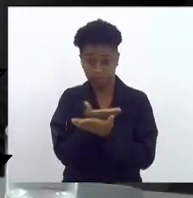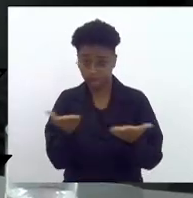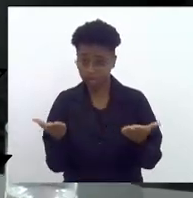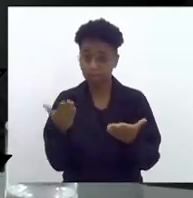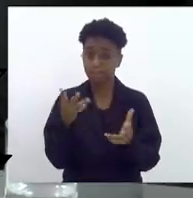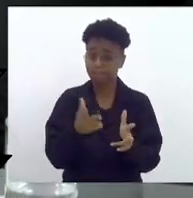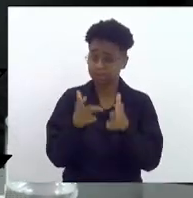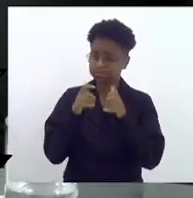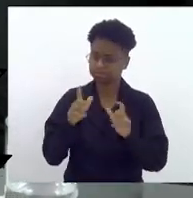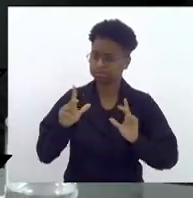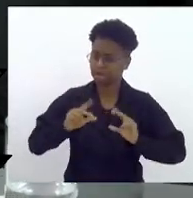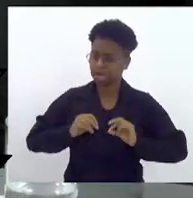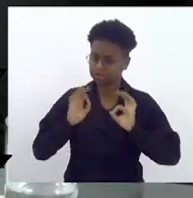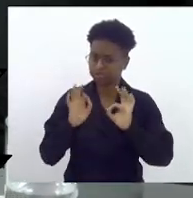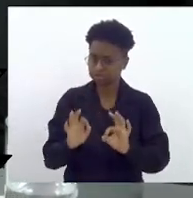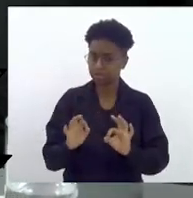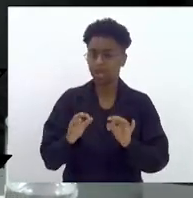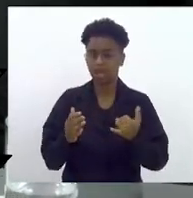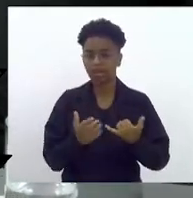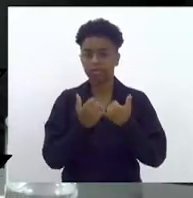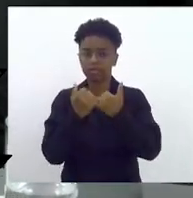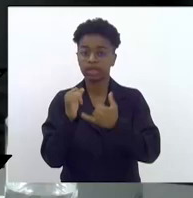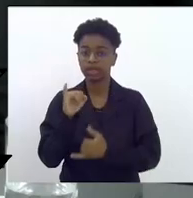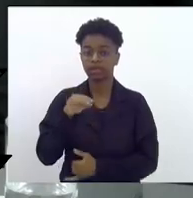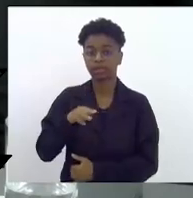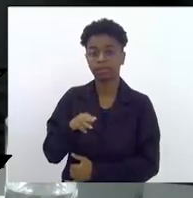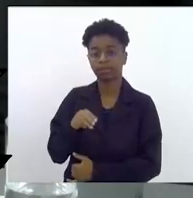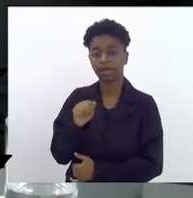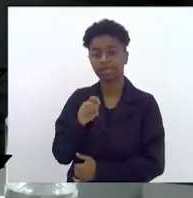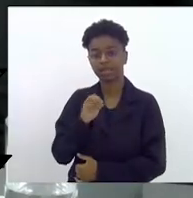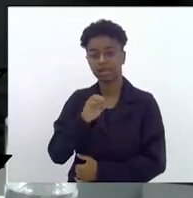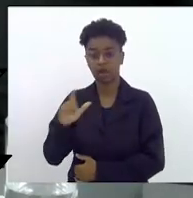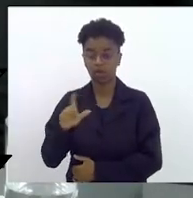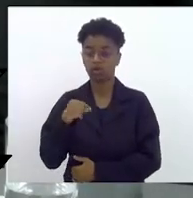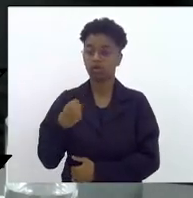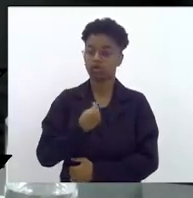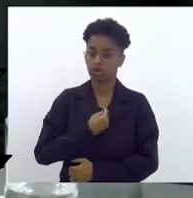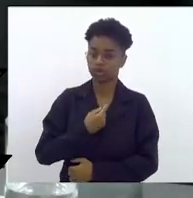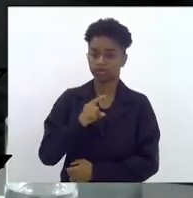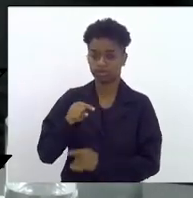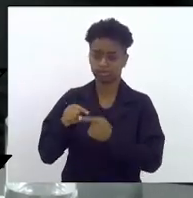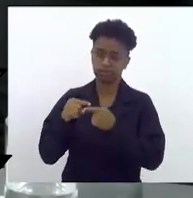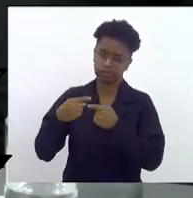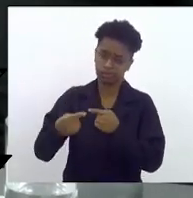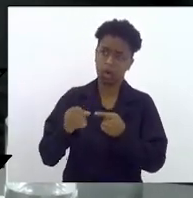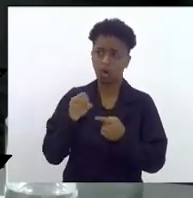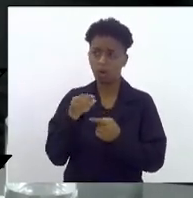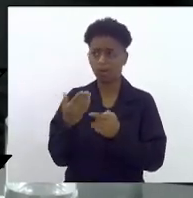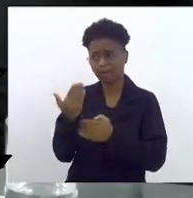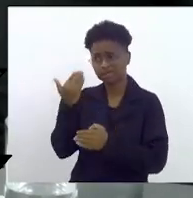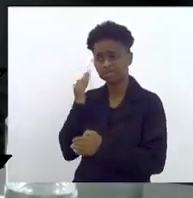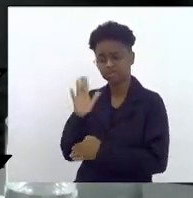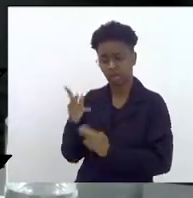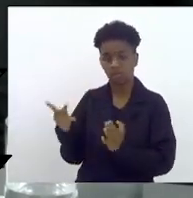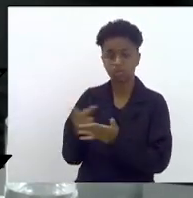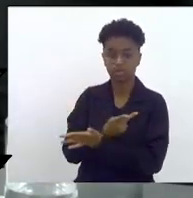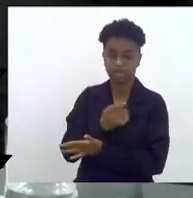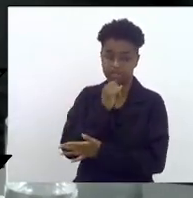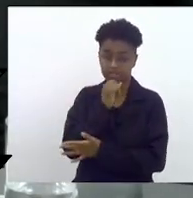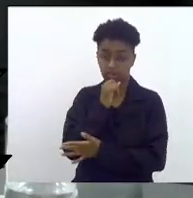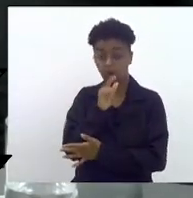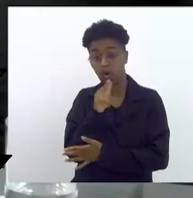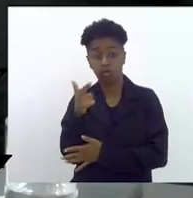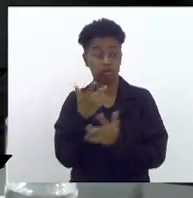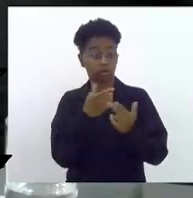são meritórios na questão do patrimônio imaterial a gente vai enfrentar certamente ou já deve ter enfrentado no passado outros